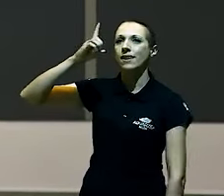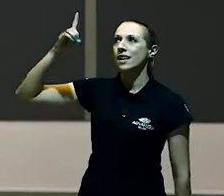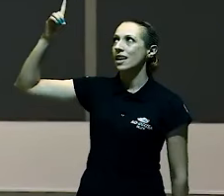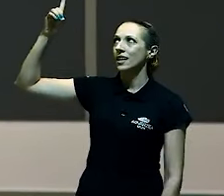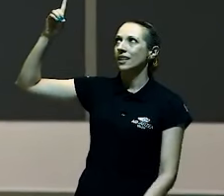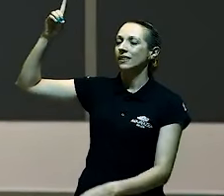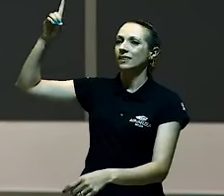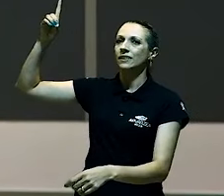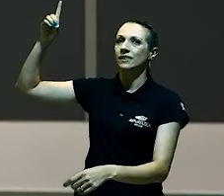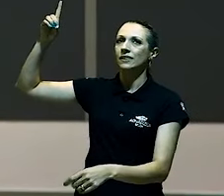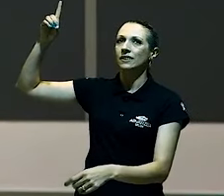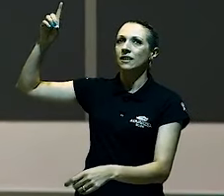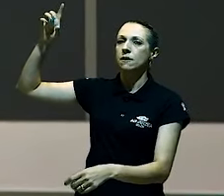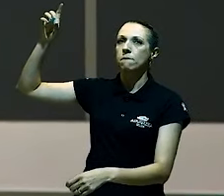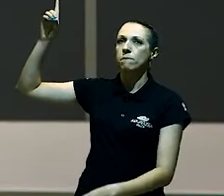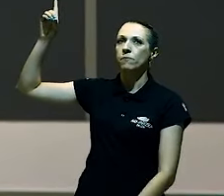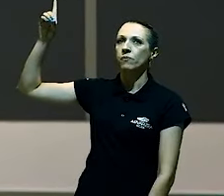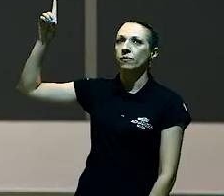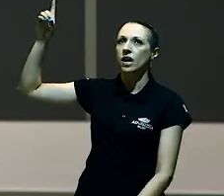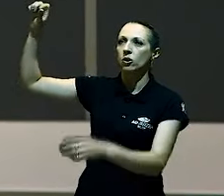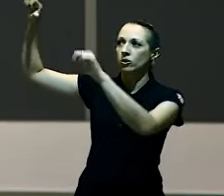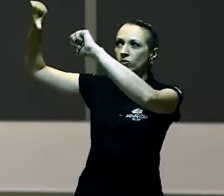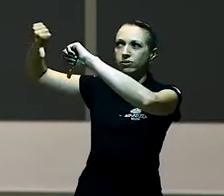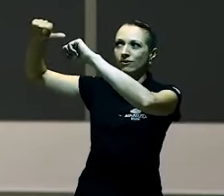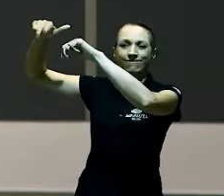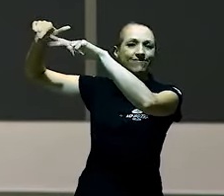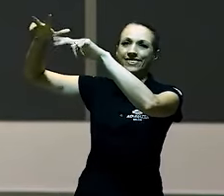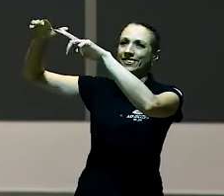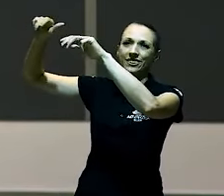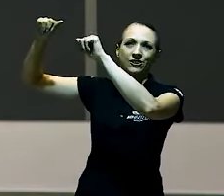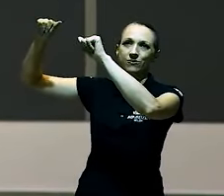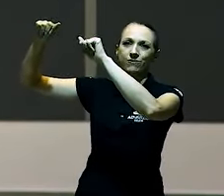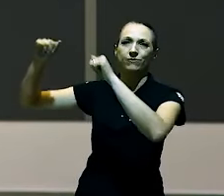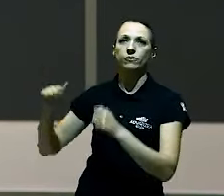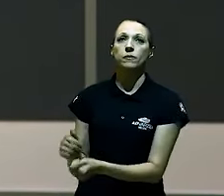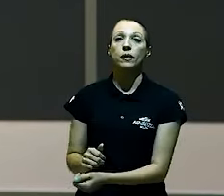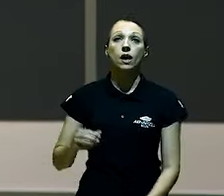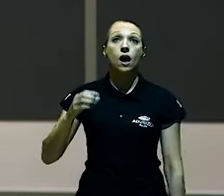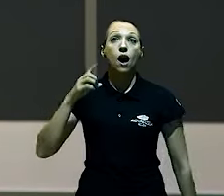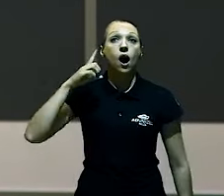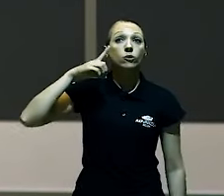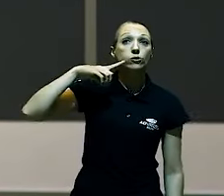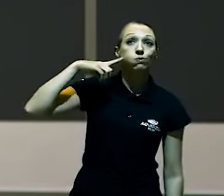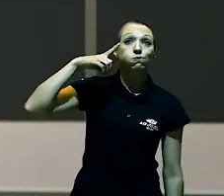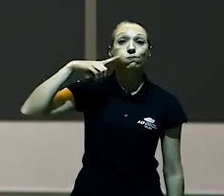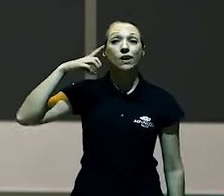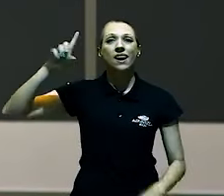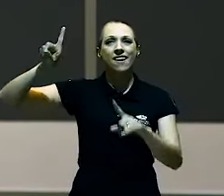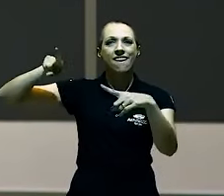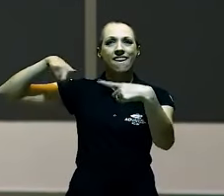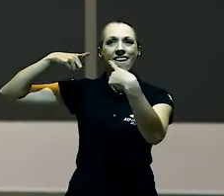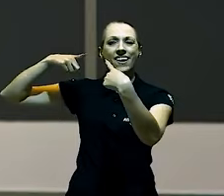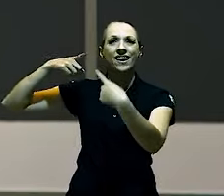porque Deus lutou contra elas e venceu. Há advogados que estavam na advocacia, mas Deus lutou contra esses advogados e eles